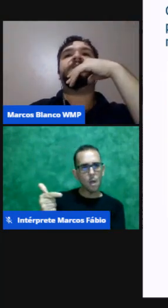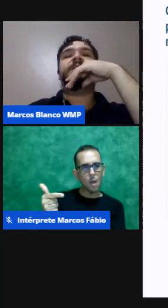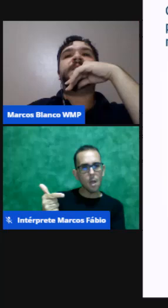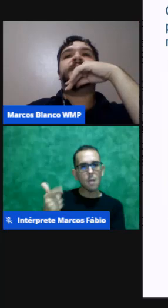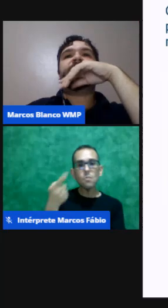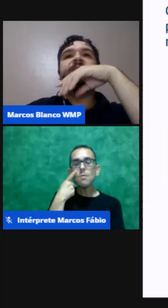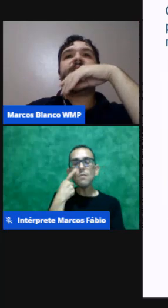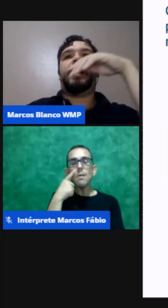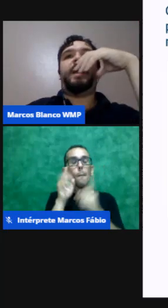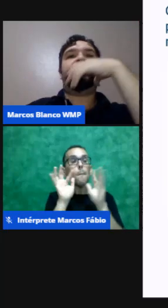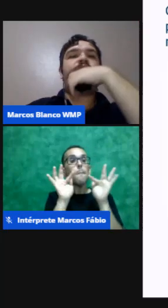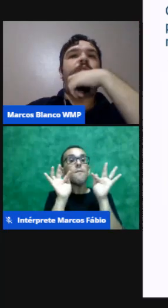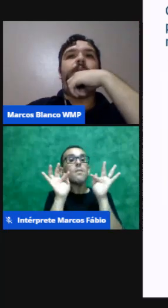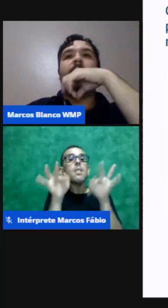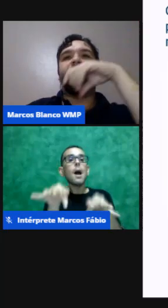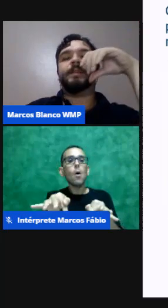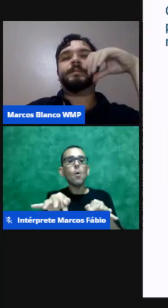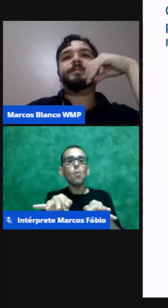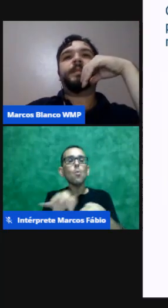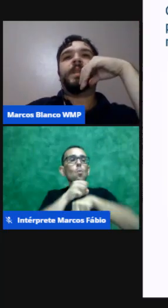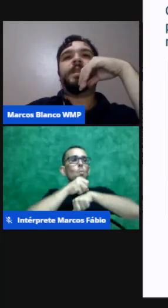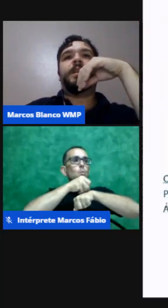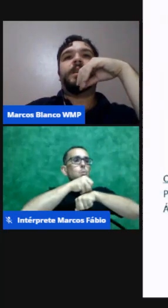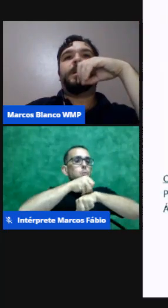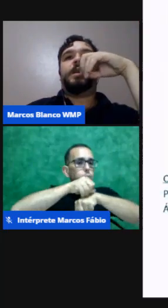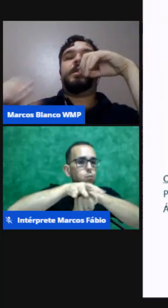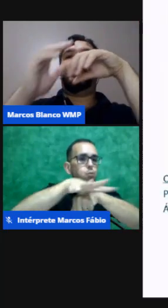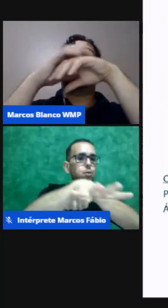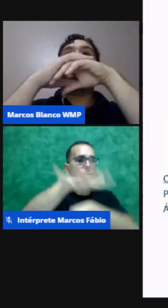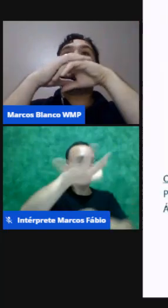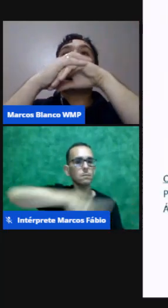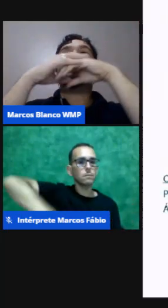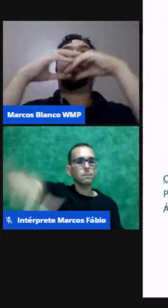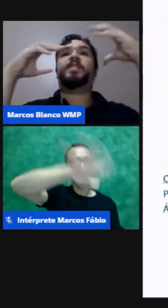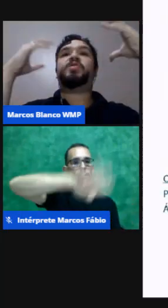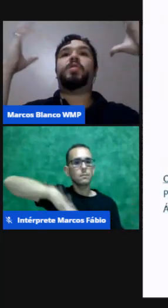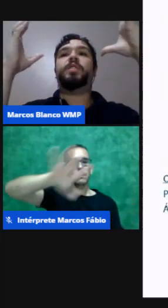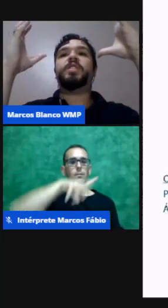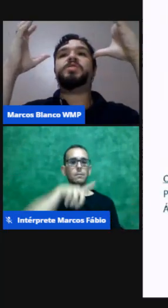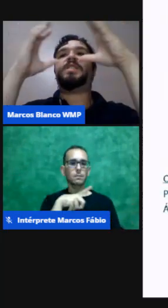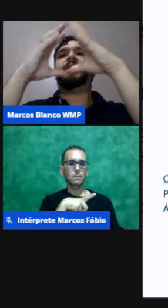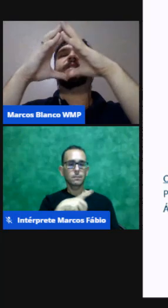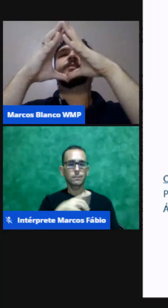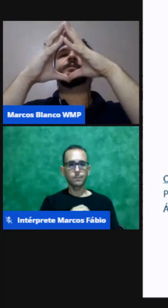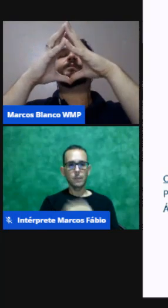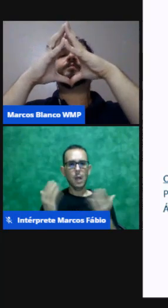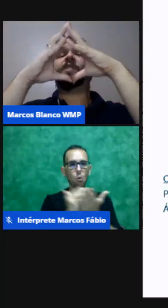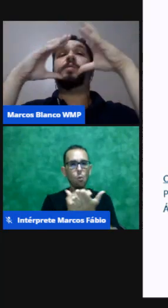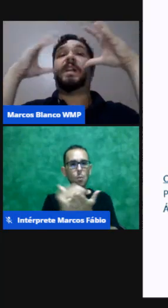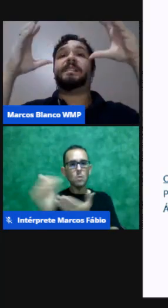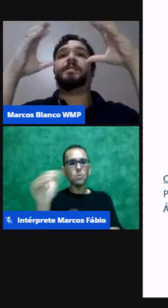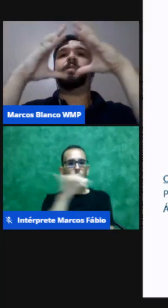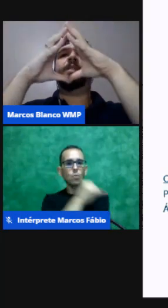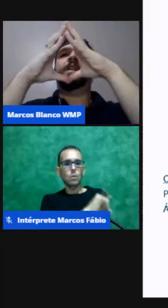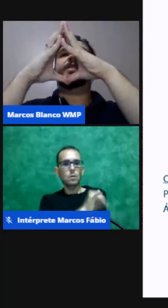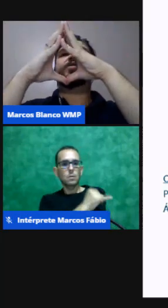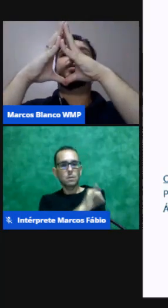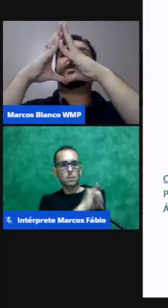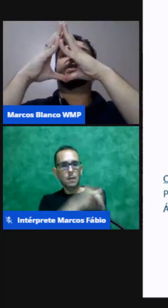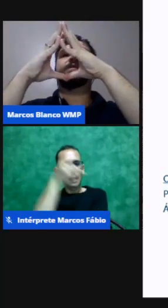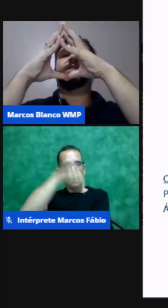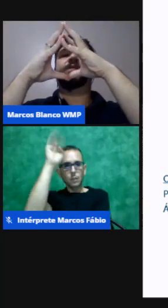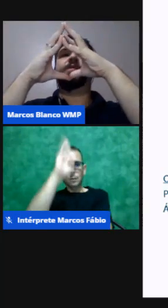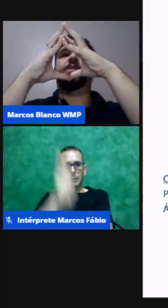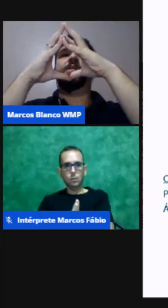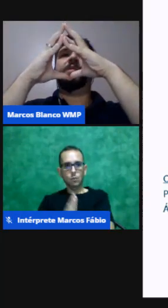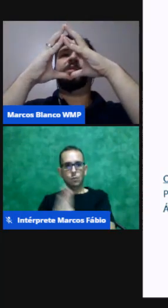maior quantidade de Aedes com Wolbachia. E então, onde isso começou? No Rio de Janeiro, no Brasil.